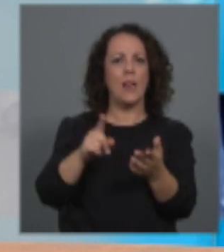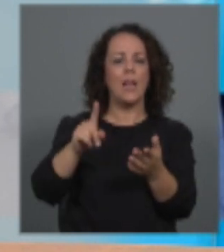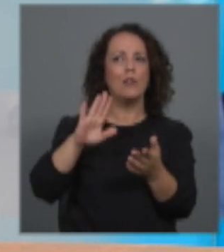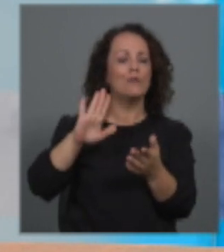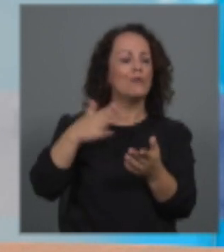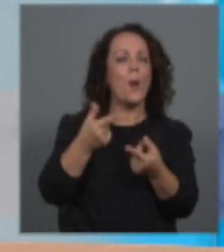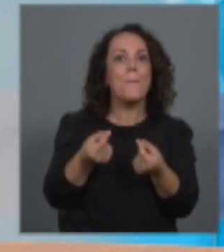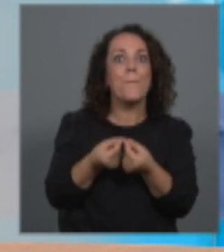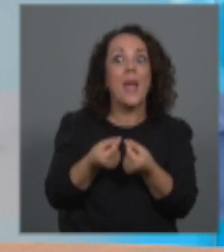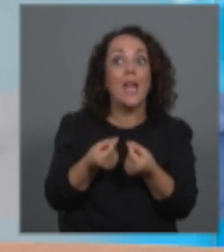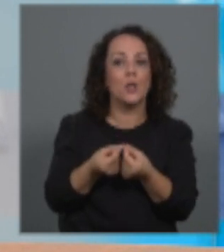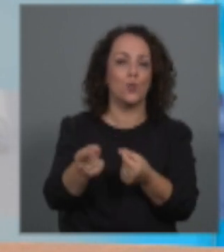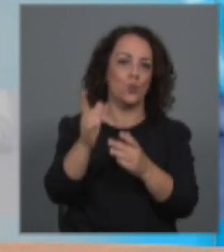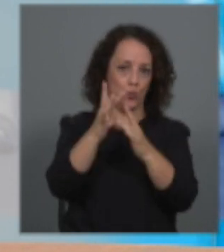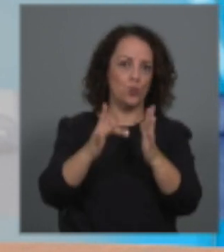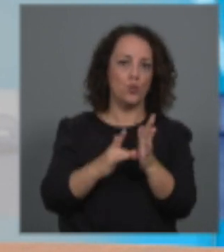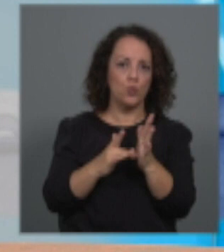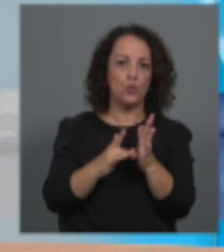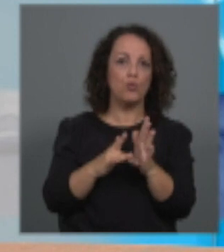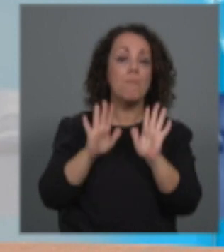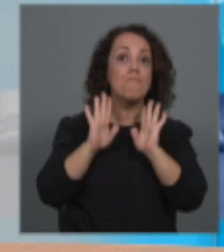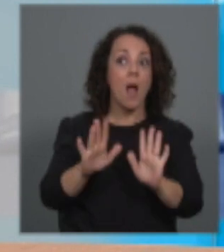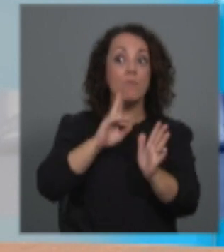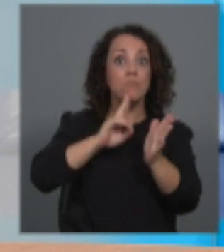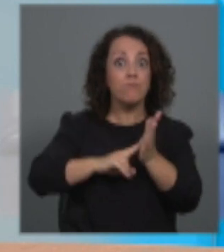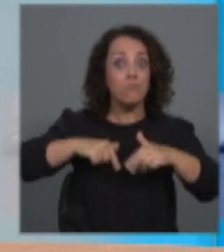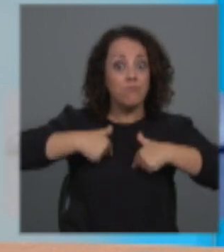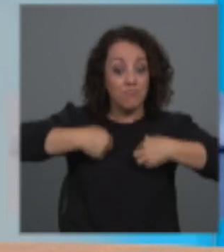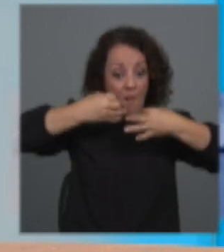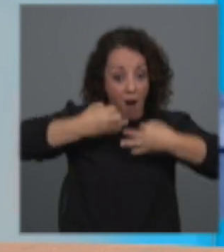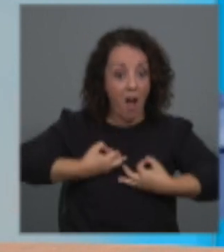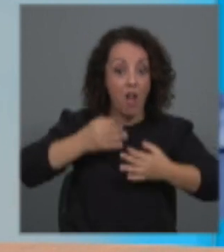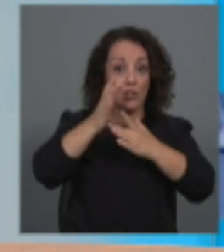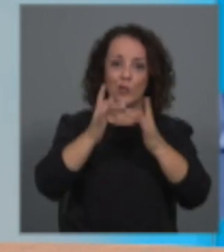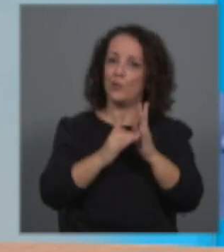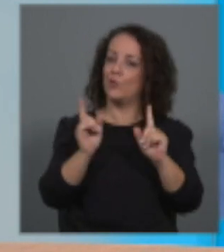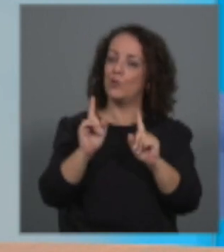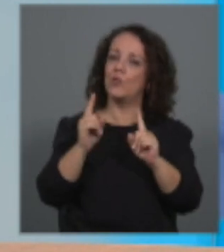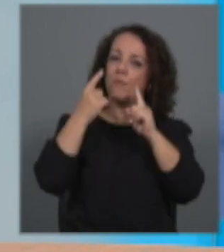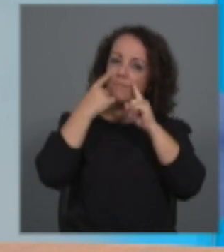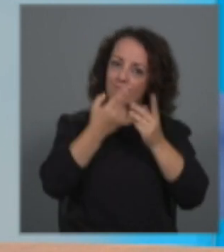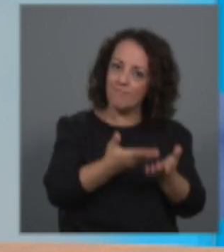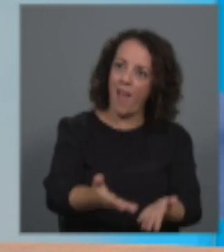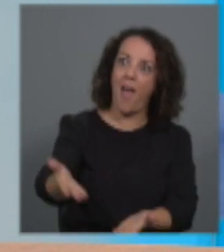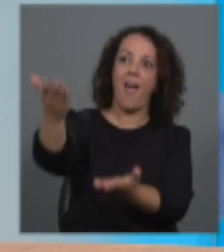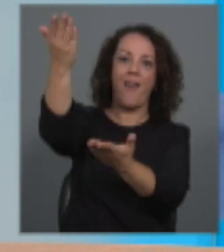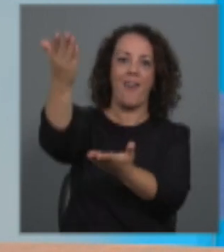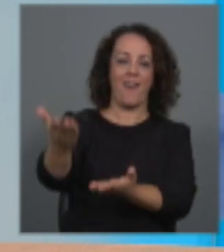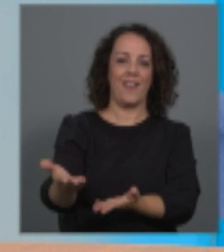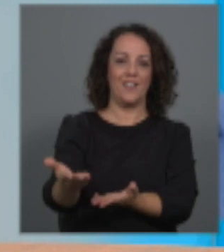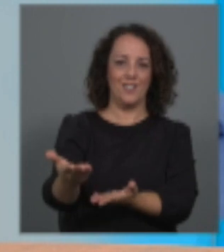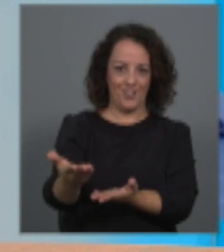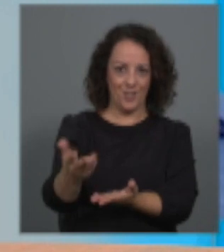perto do próprio Jesus. Mas ele ainda não é Jesus. Ele aponta para Jesus. Eis o Cordeiro de